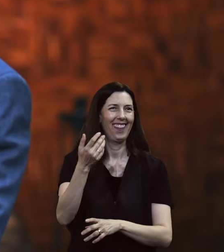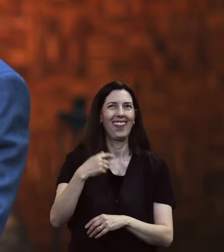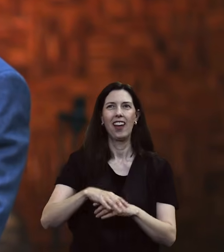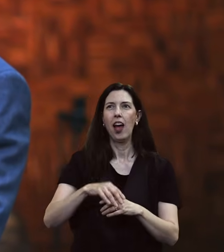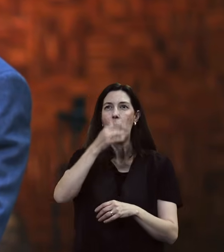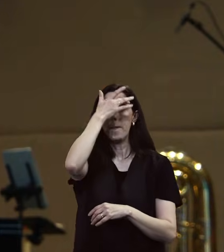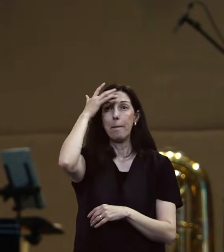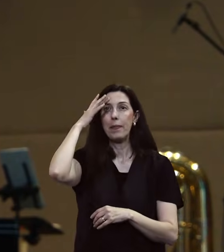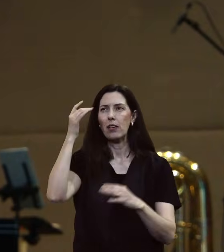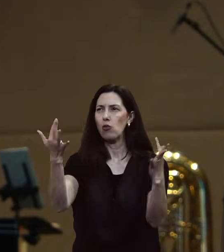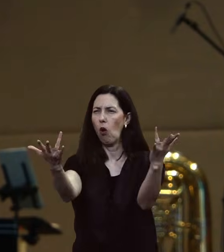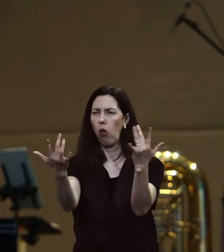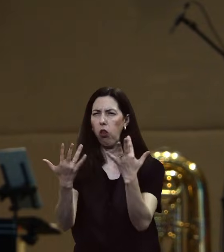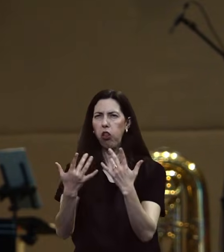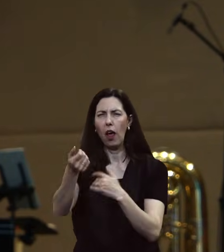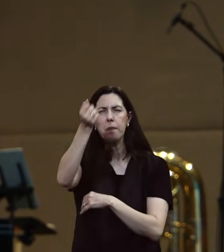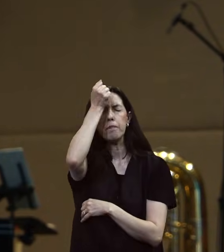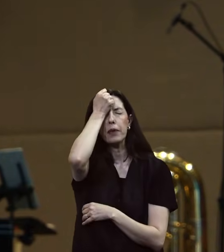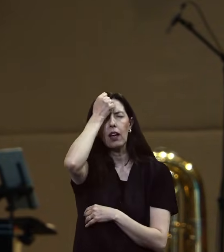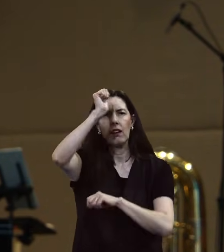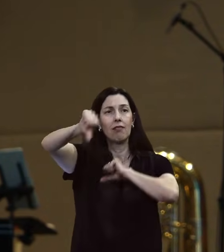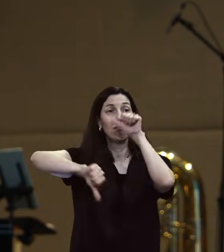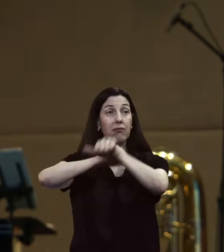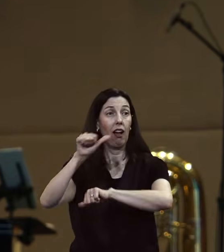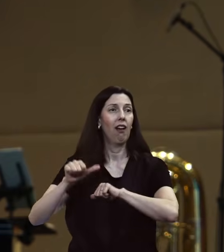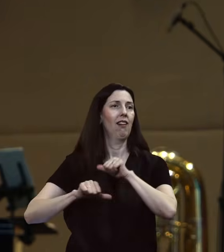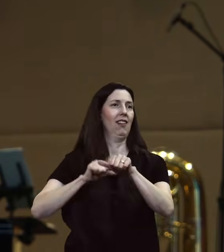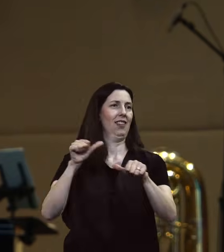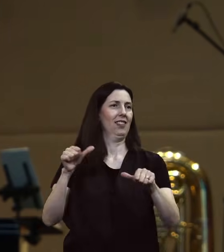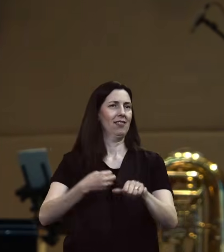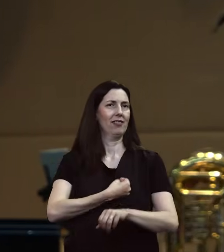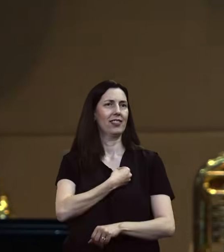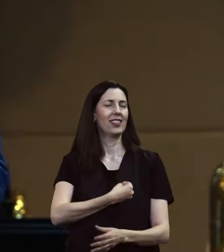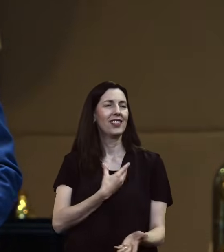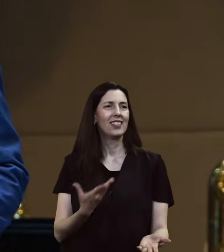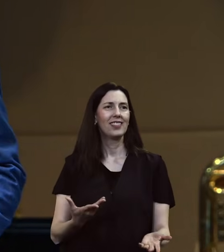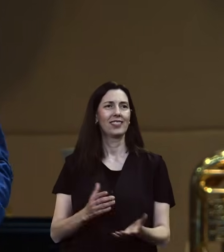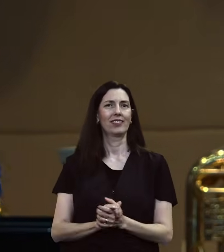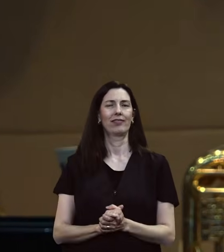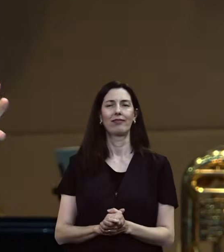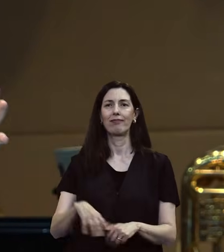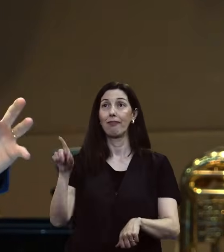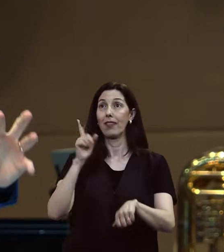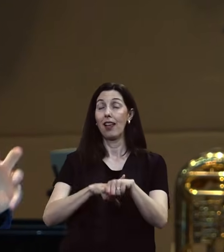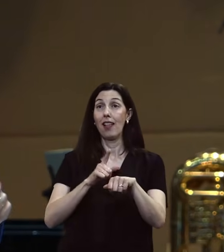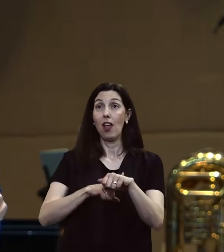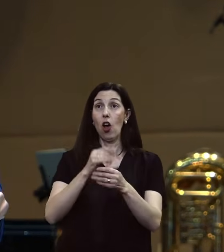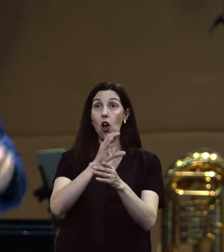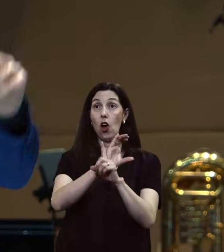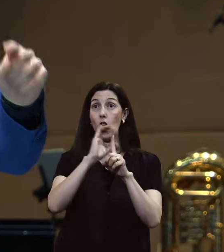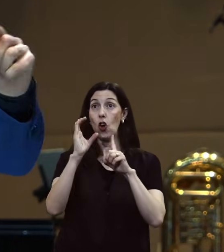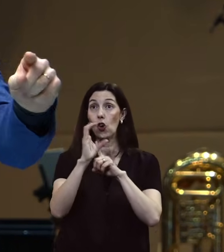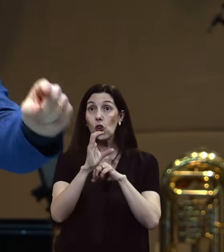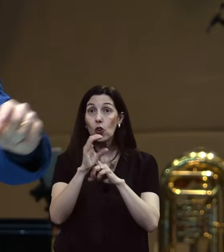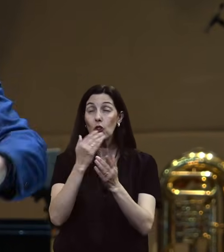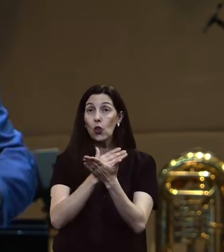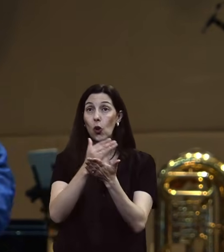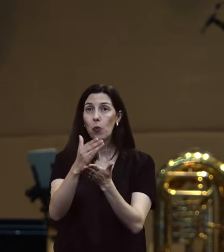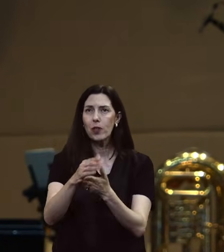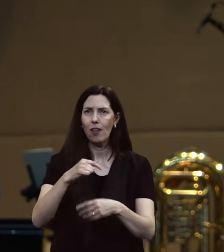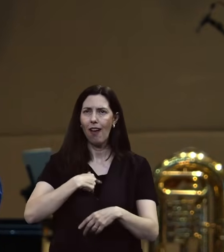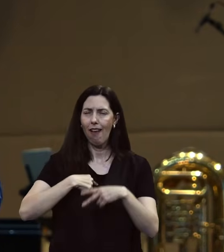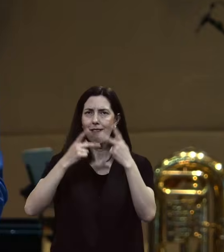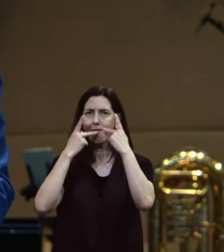vindo no apelo, se arrependendo, sendo transformadas. Quando começou o culto, eu comecei a pregar de